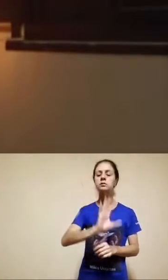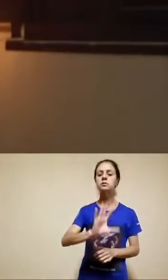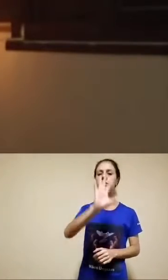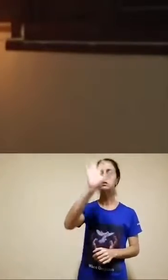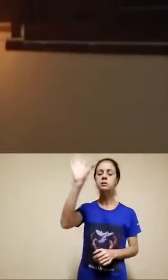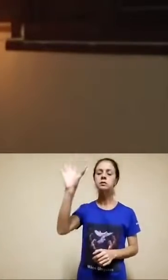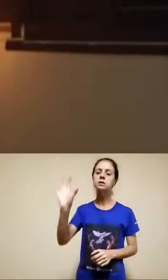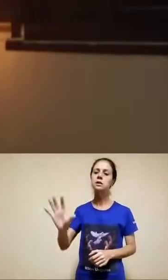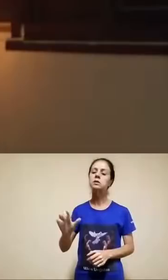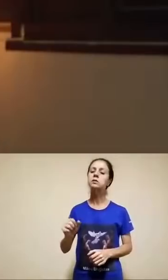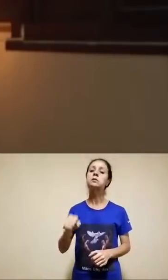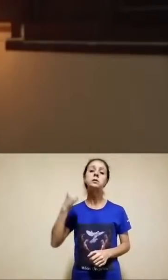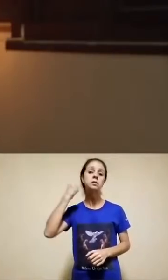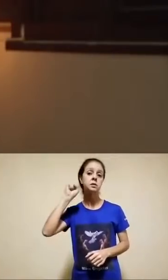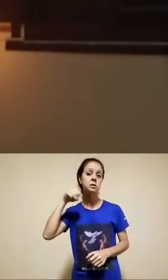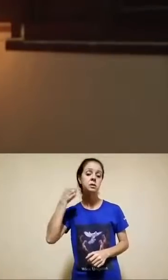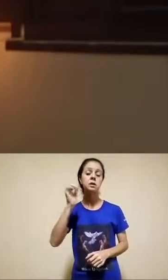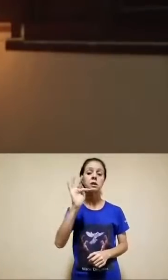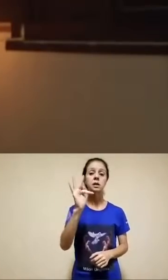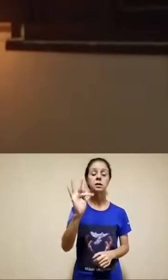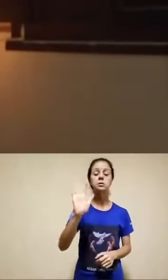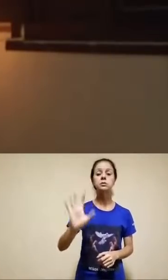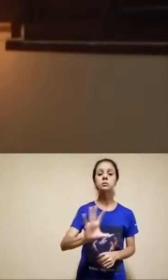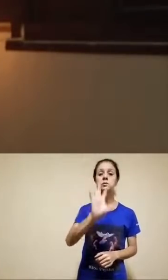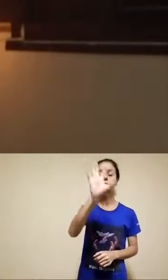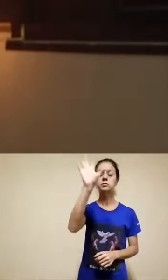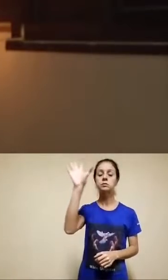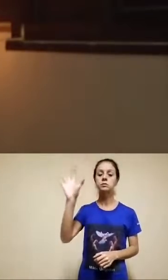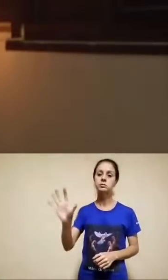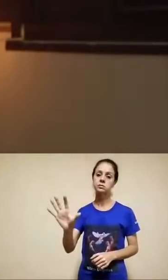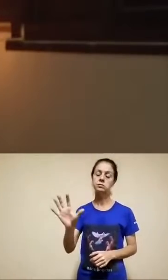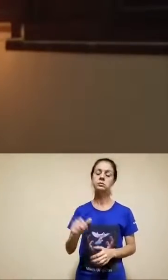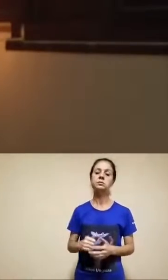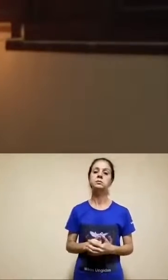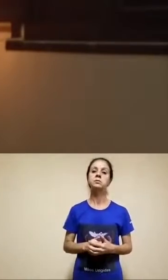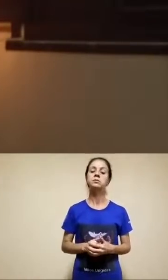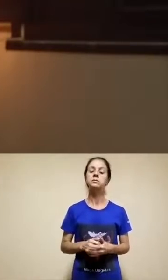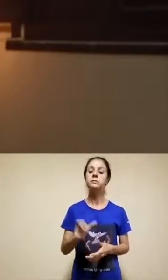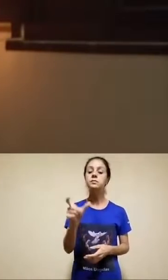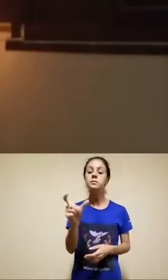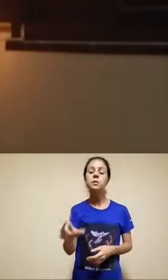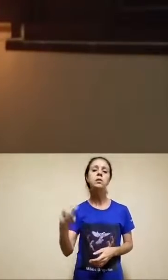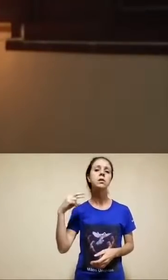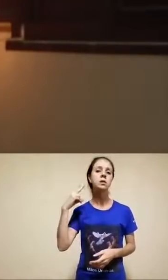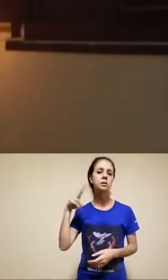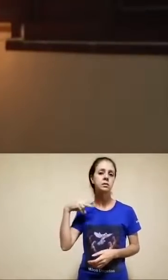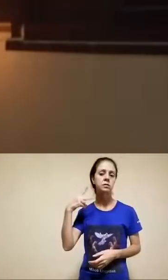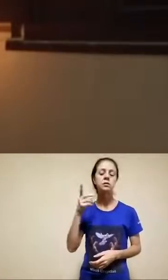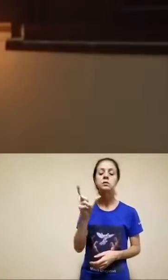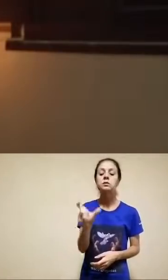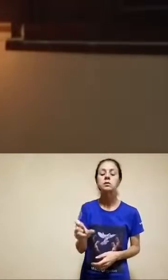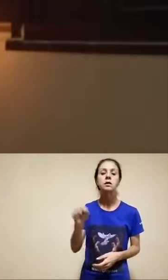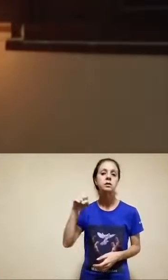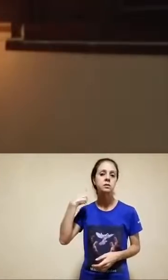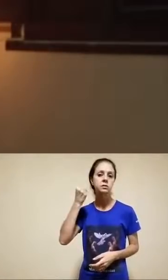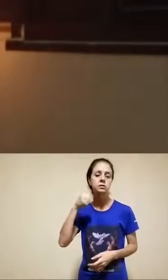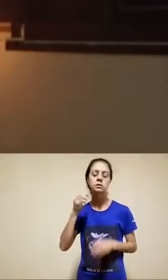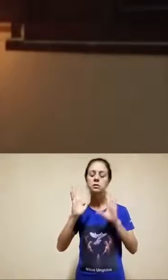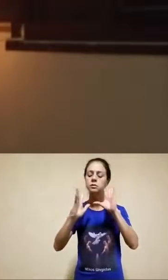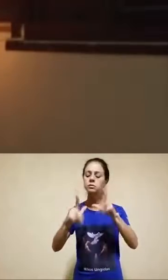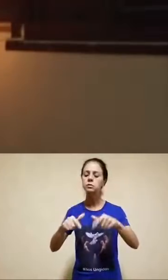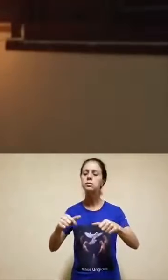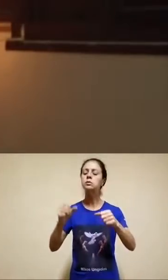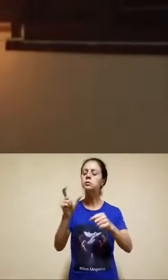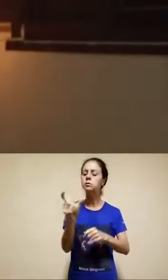Senado Federal, em todos os âmbitos políticos, na Câmara de Vereadores, em todos os lugares, pretende colocar ali pessoas de